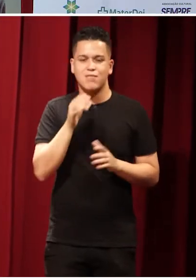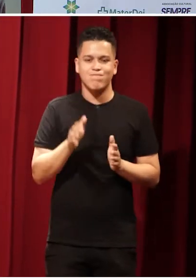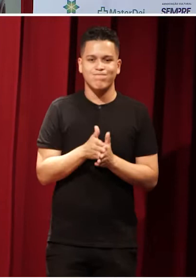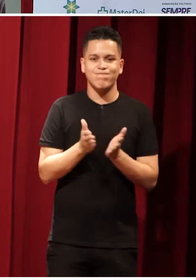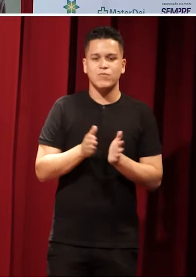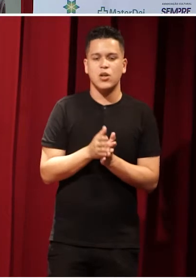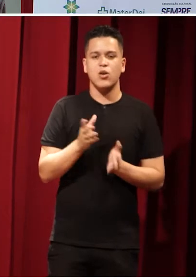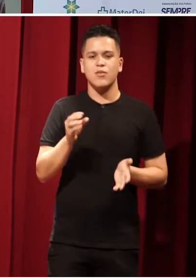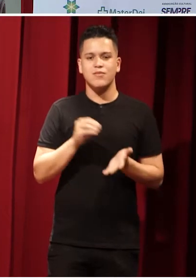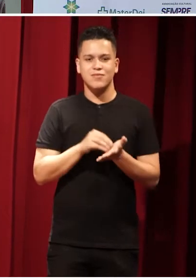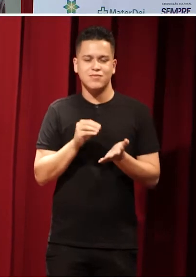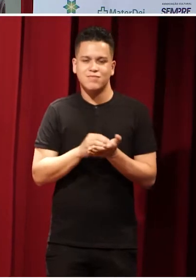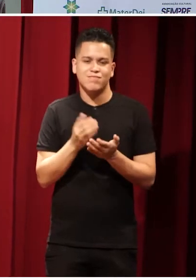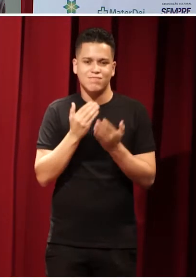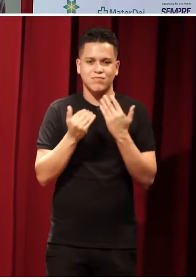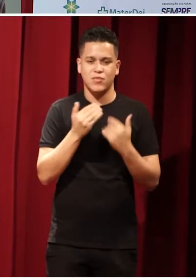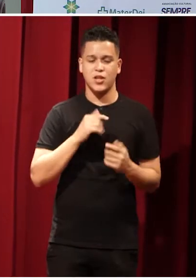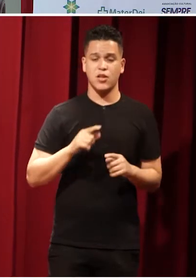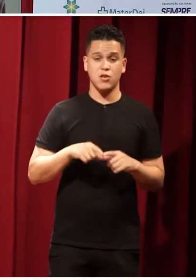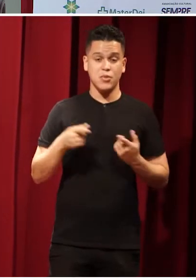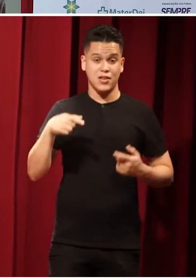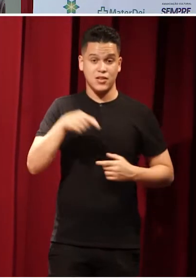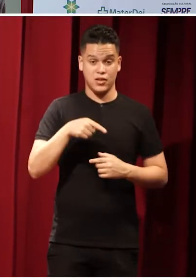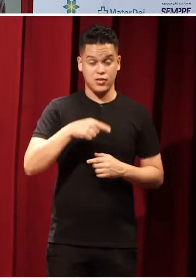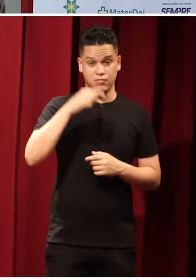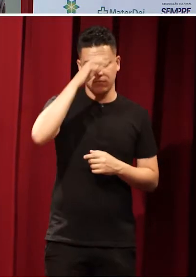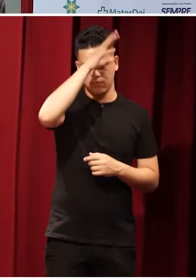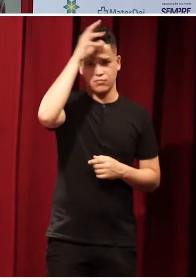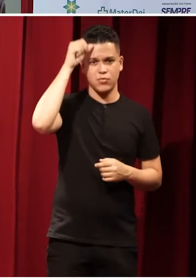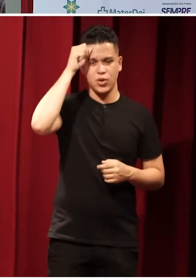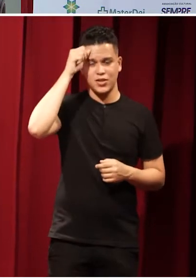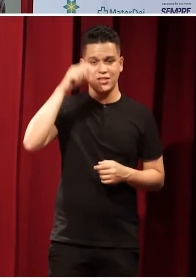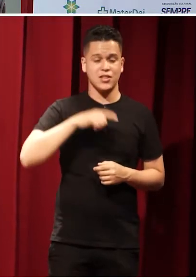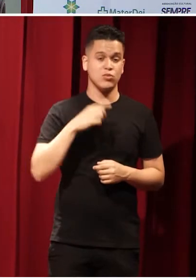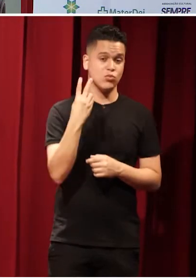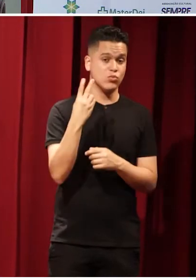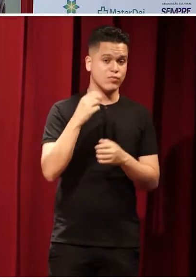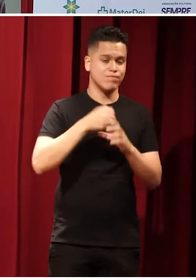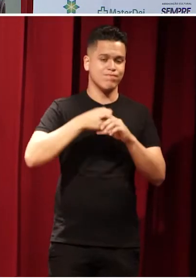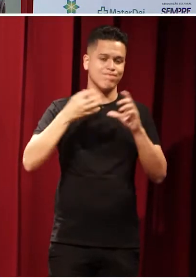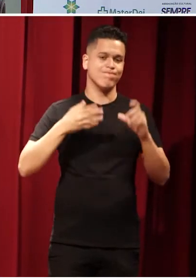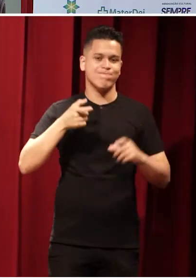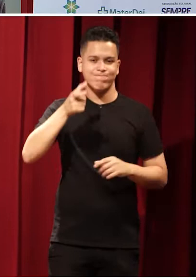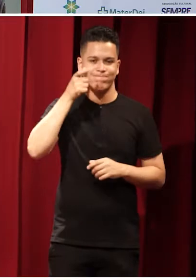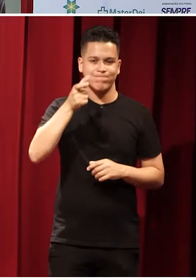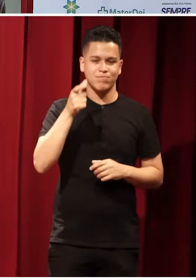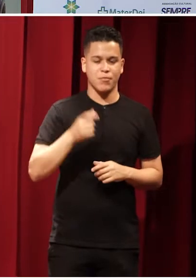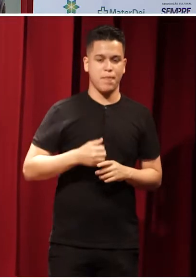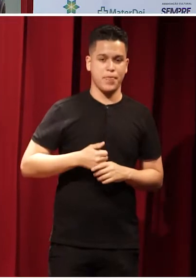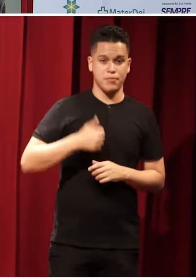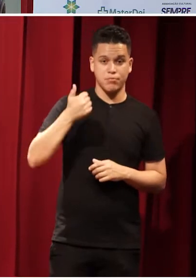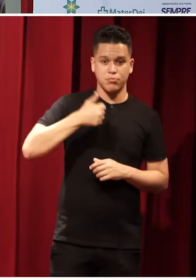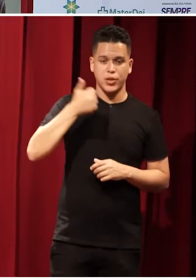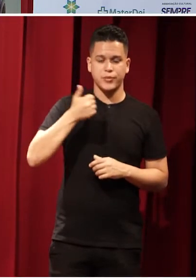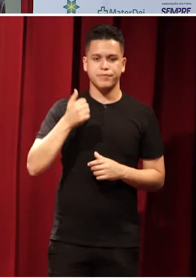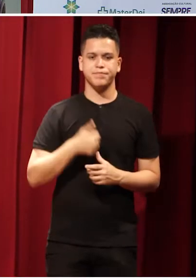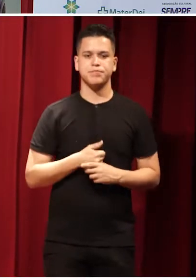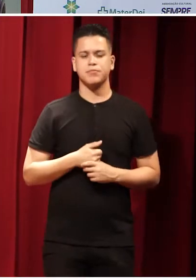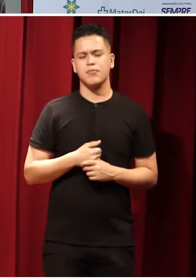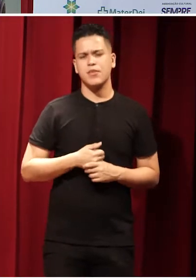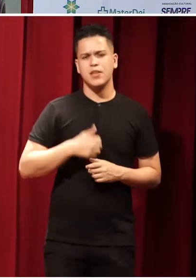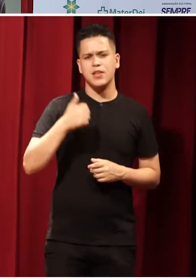os ativistas da Amazônia têm duas características muito interessantes, que são as seguintes. Em primeiro lugar, as